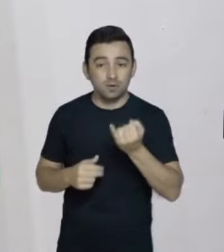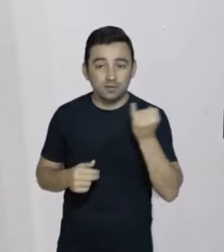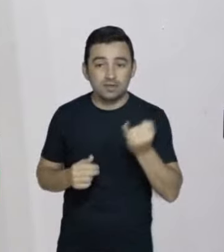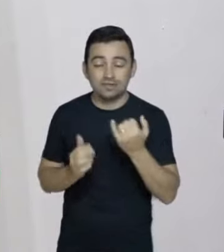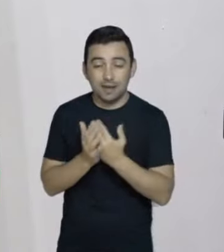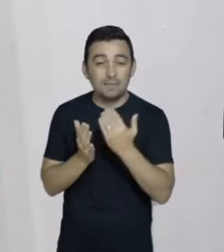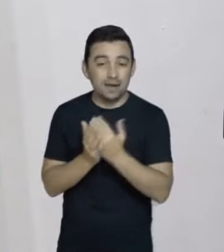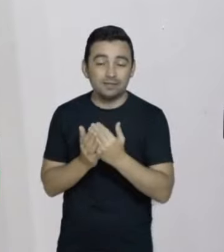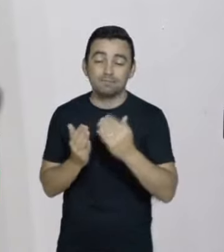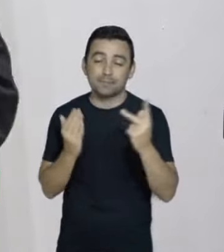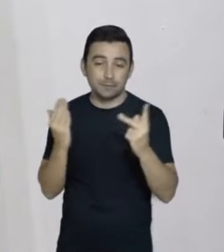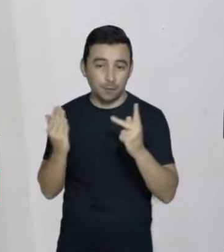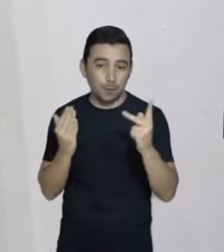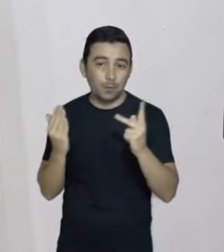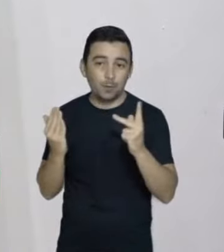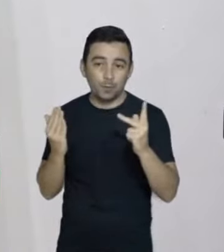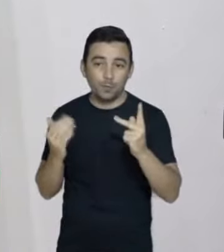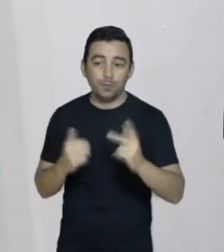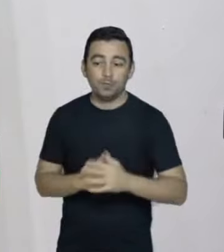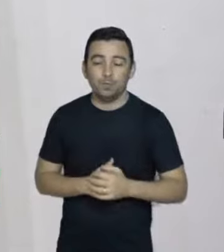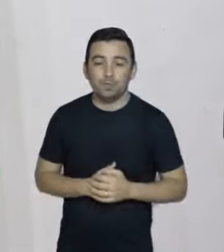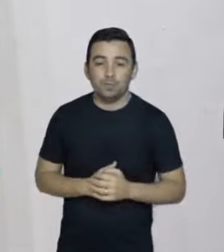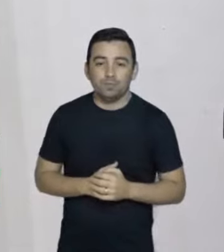psicólogo. Obrigado.